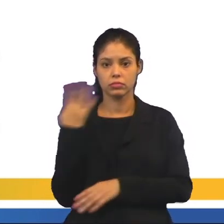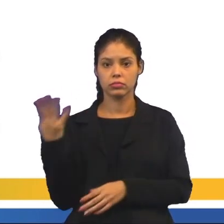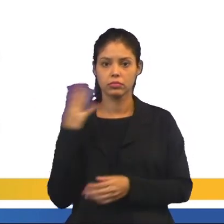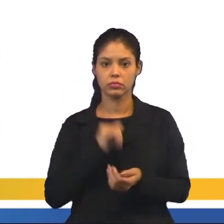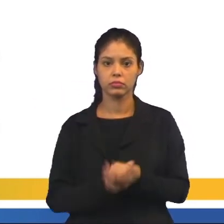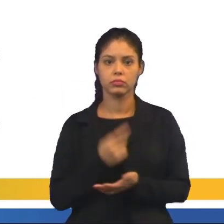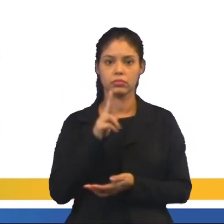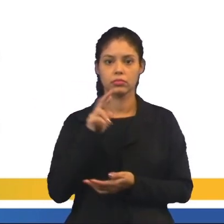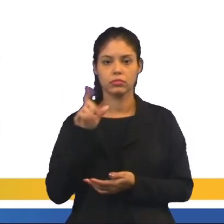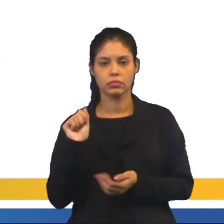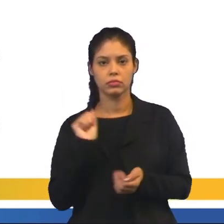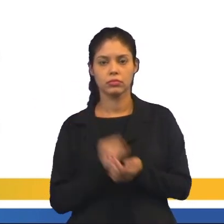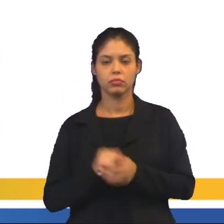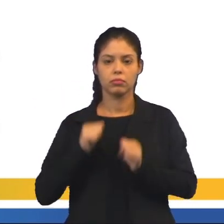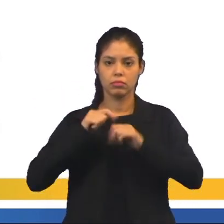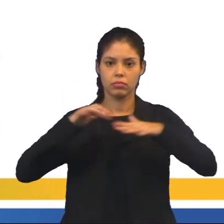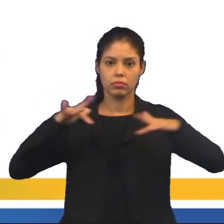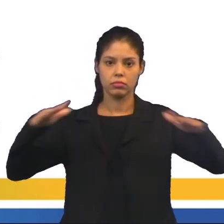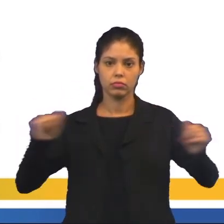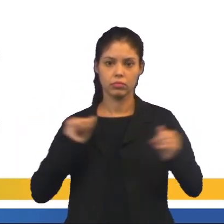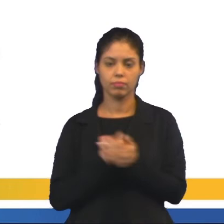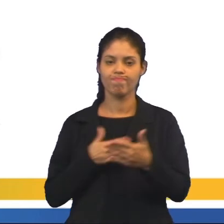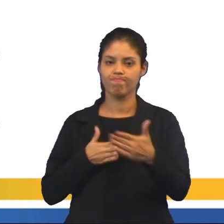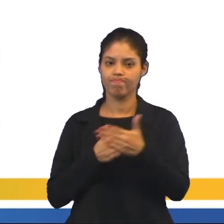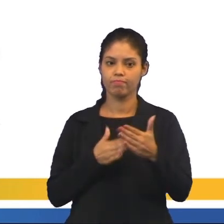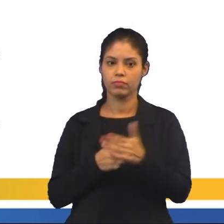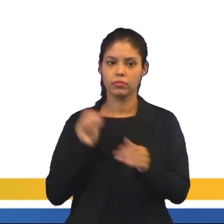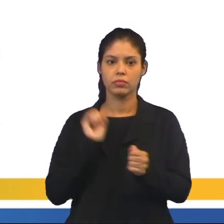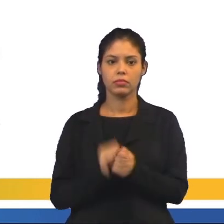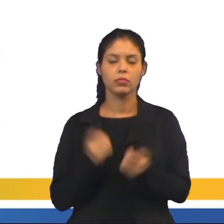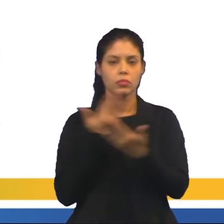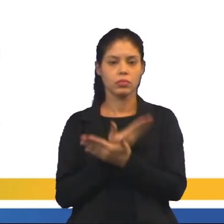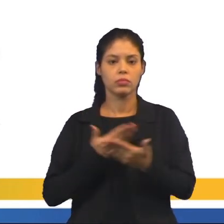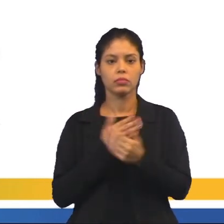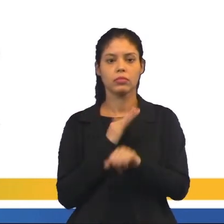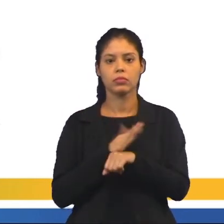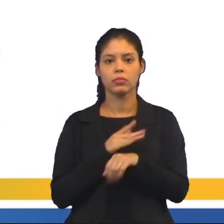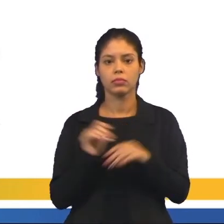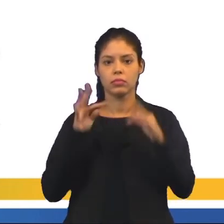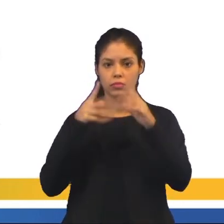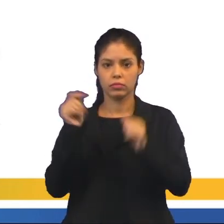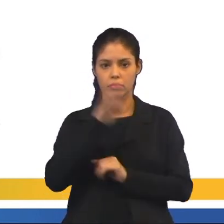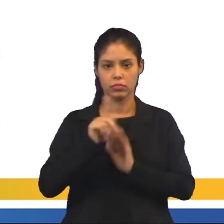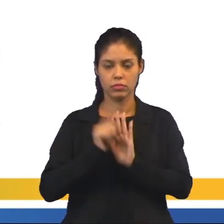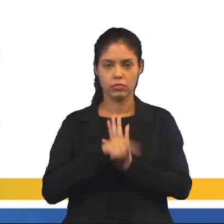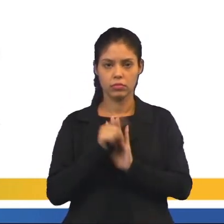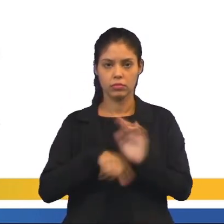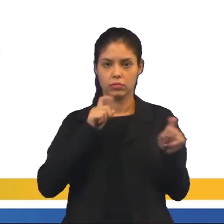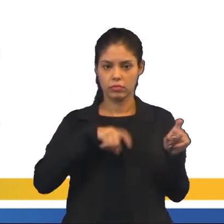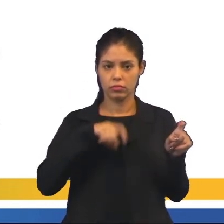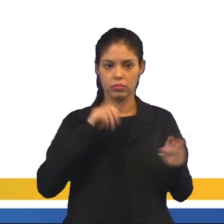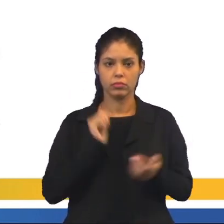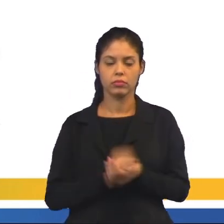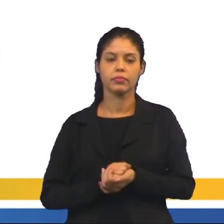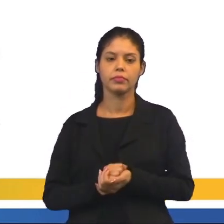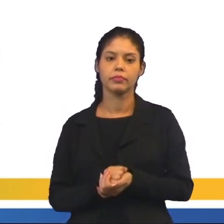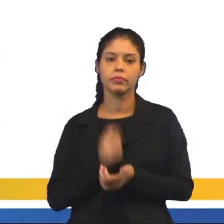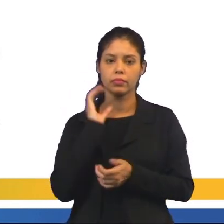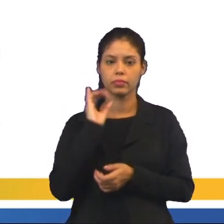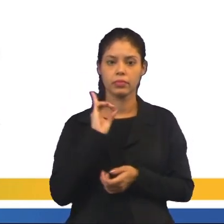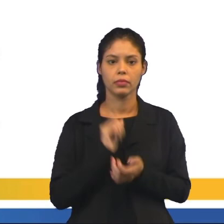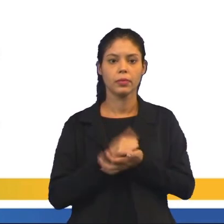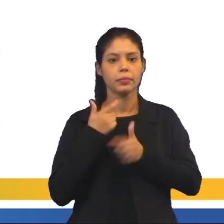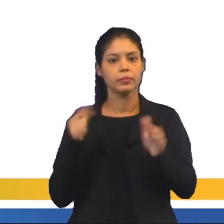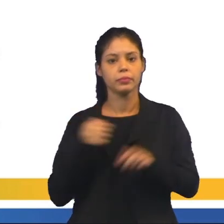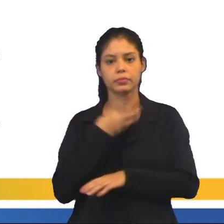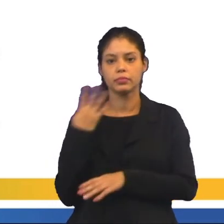a grande quantidade de pragas na lavoura que impossibilitava o cultivo de praticamente todos os tipos de gêneros agrícolas. E letra